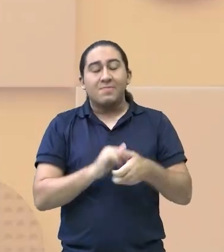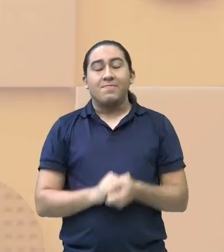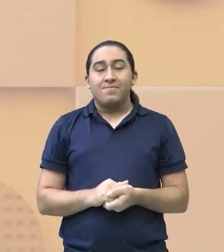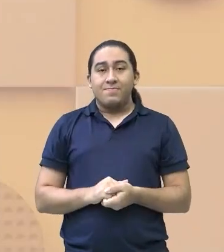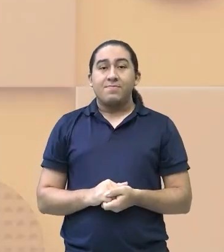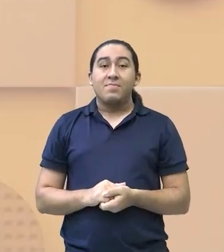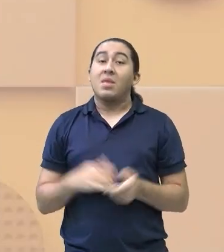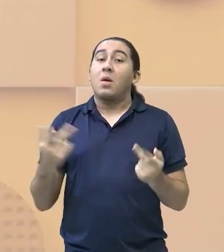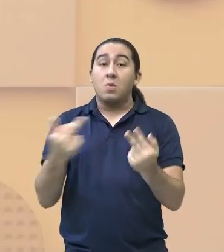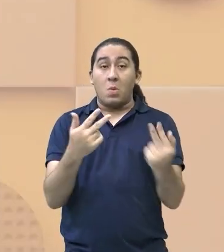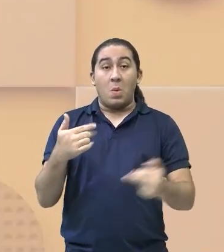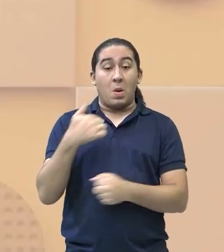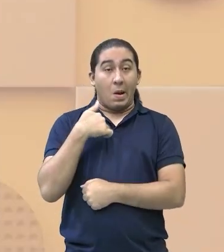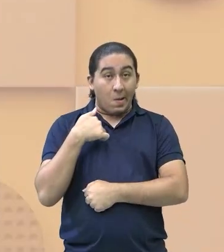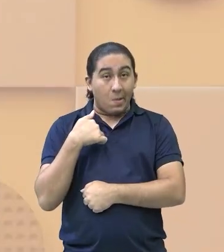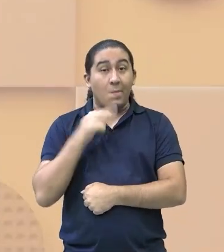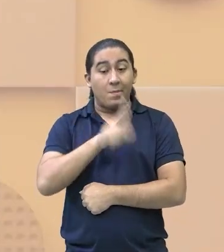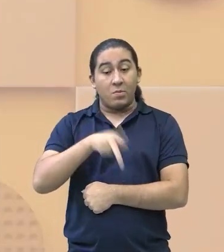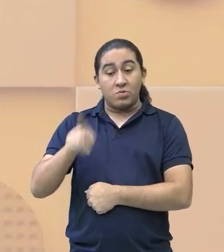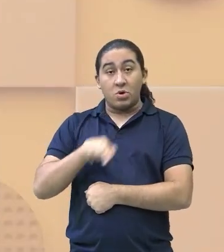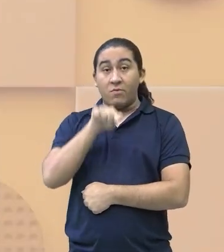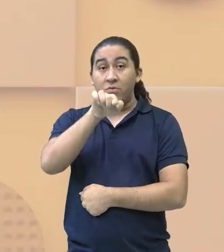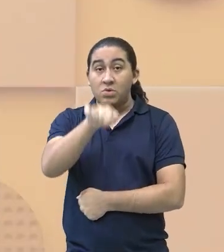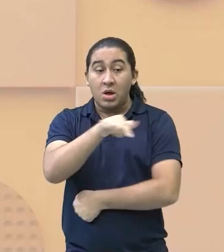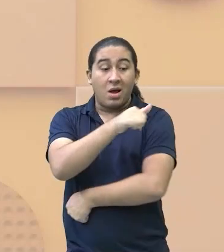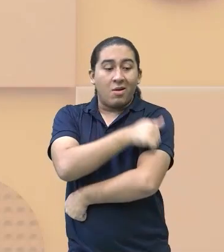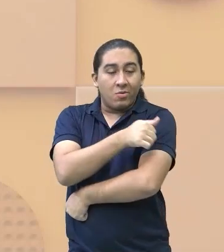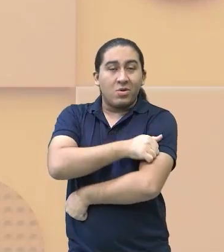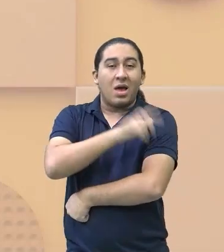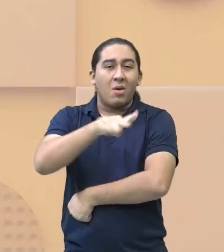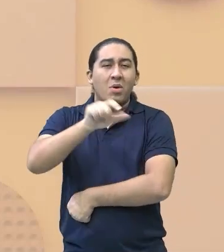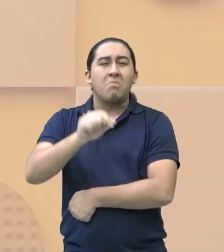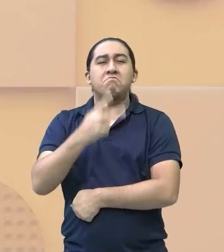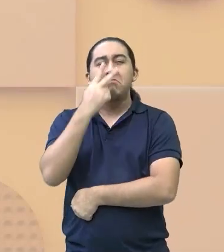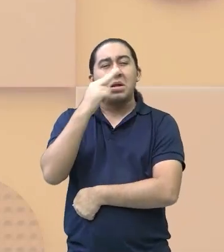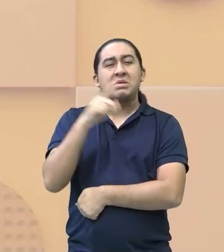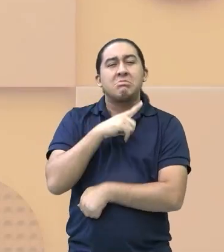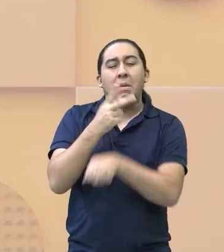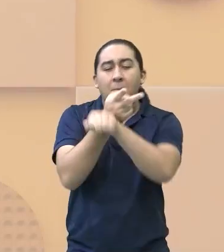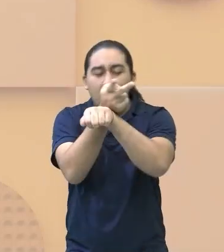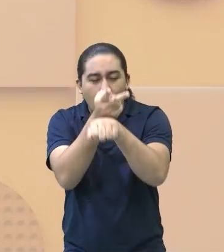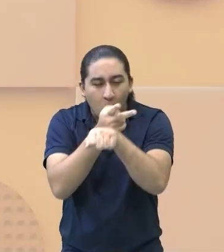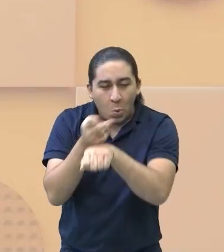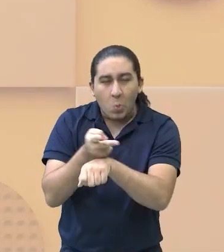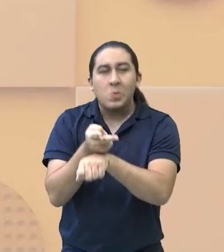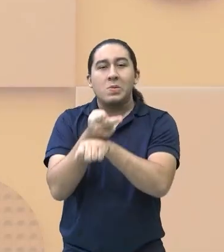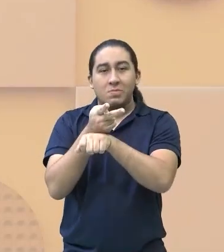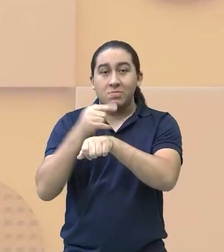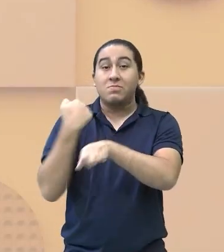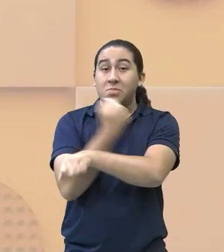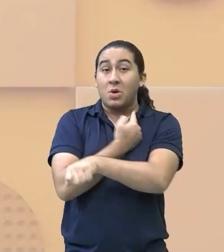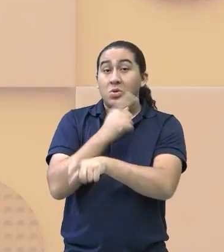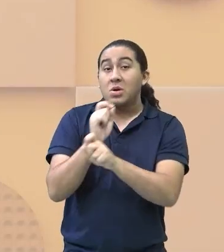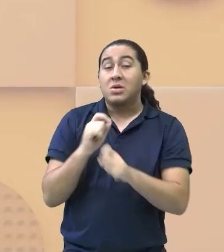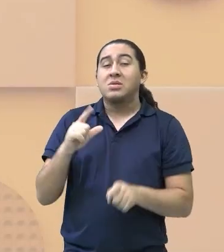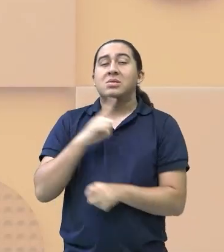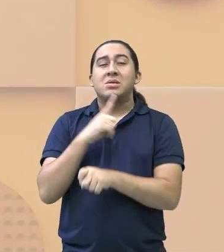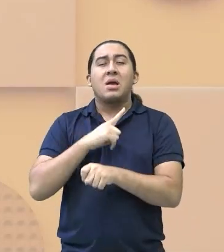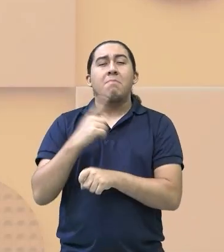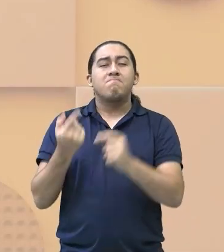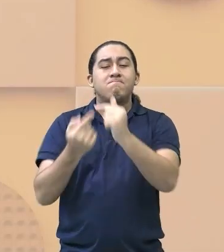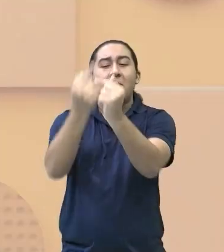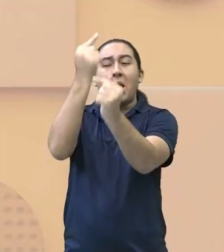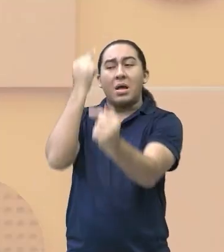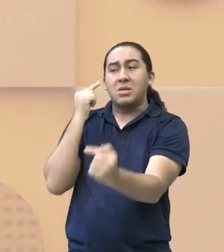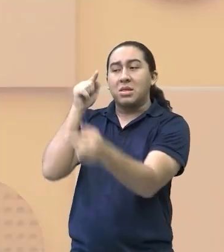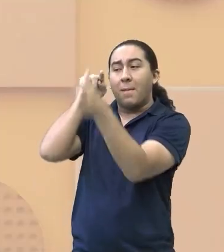aluno, começássemos, então, aí a dar uma de detetive. É exatamente isso. Nós vamos, então, buscar lá no